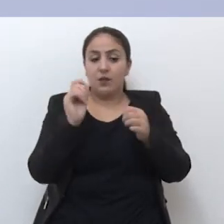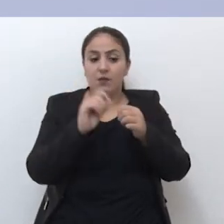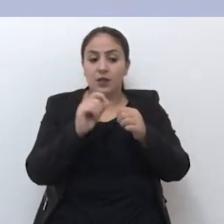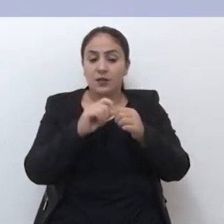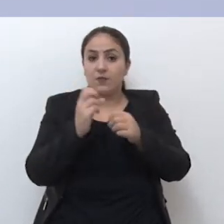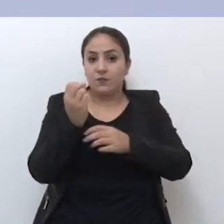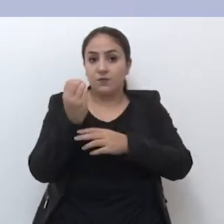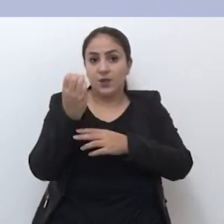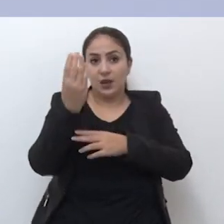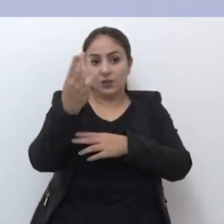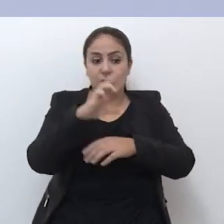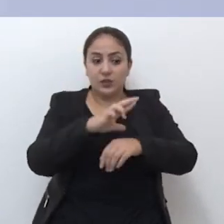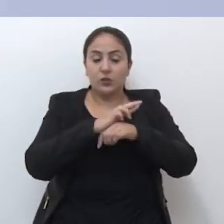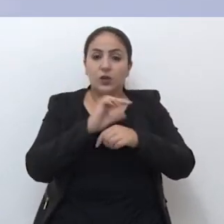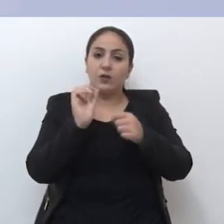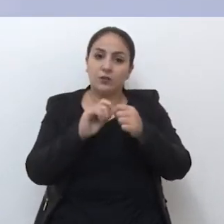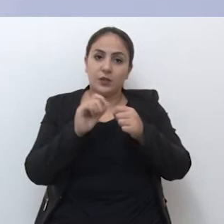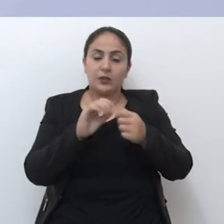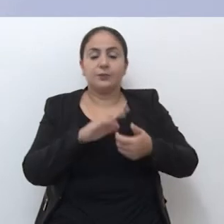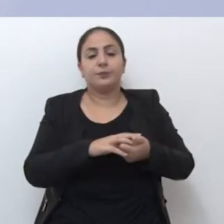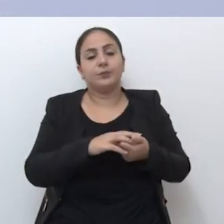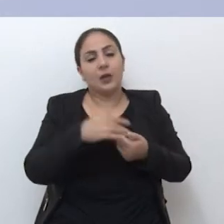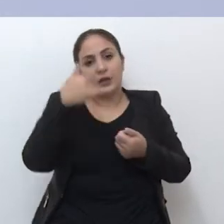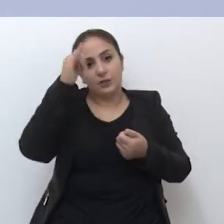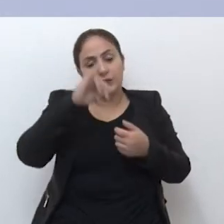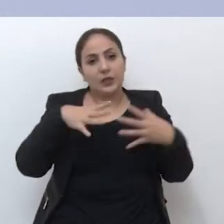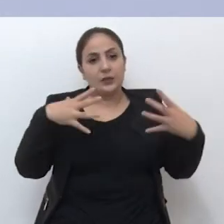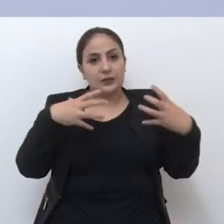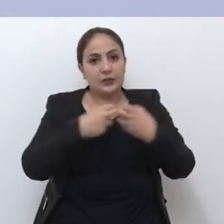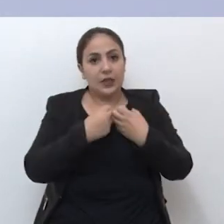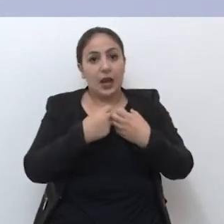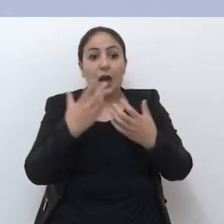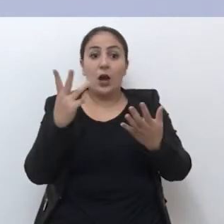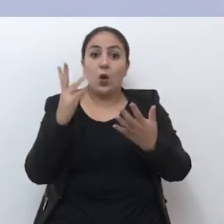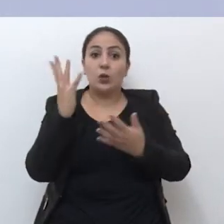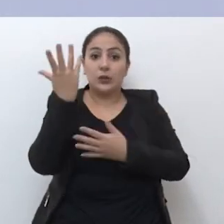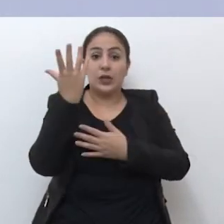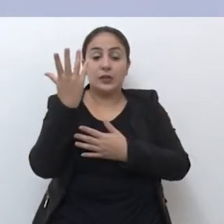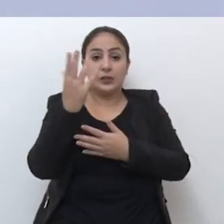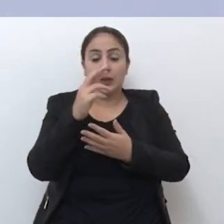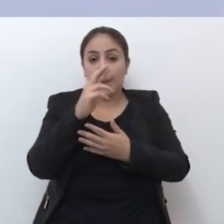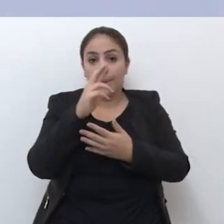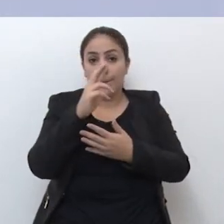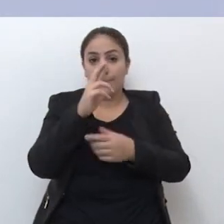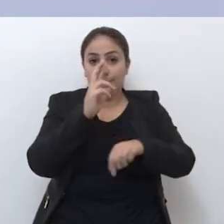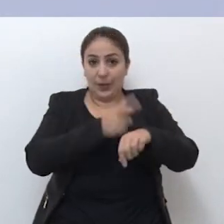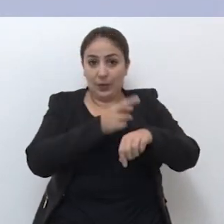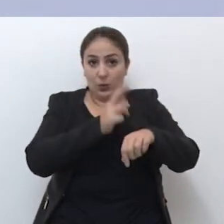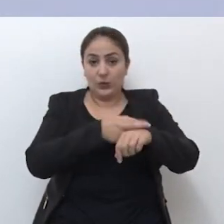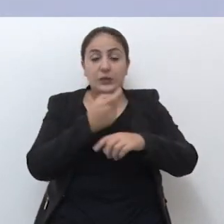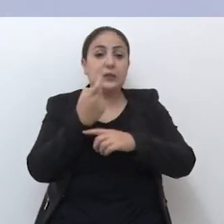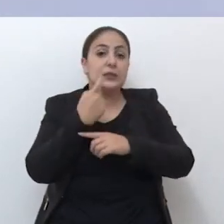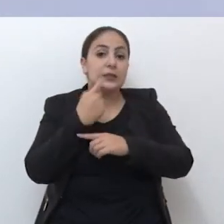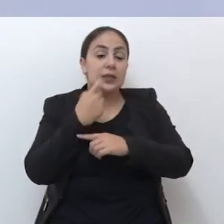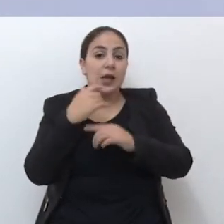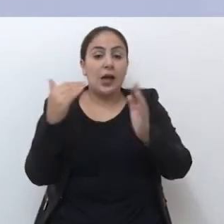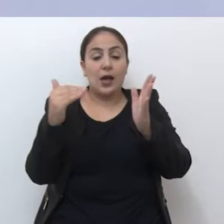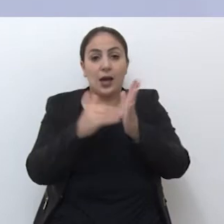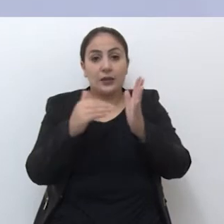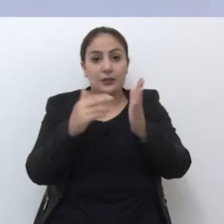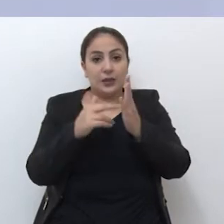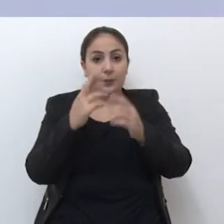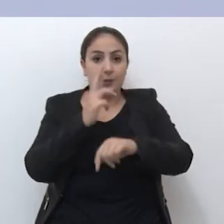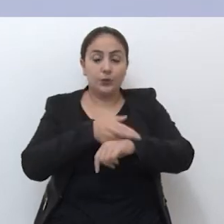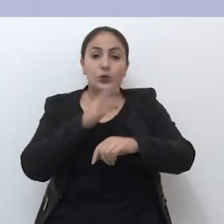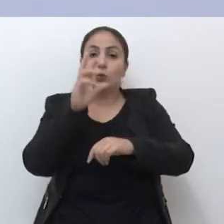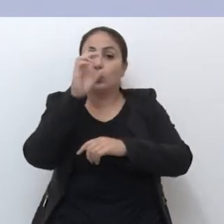é realizada. Para prevenir acidentes, a fiscalização começa à meia-noite de sexta-feira e se